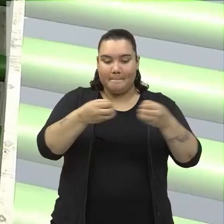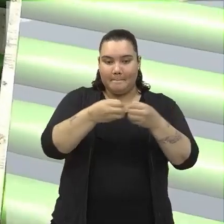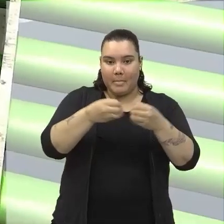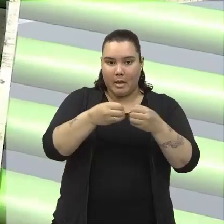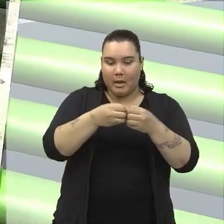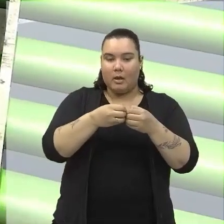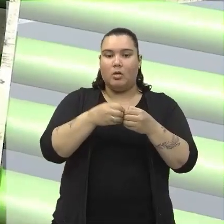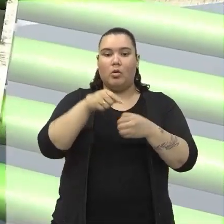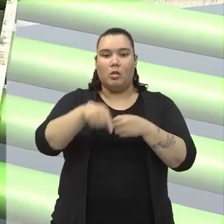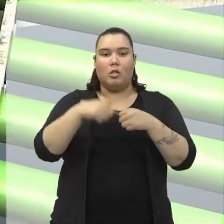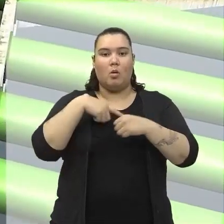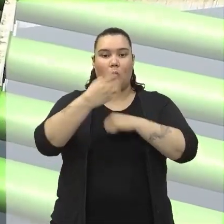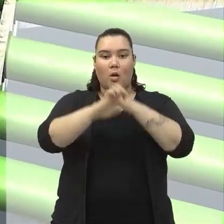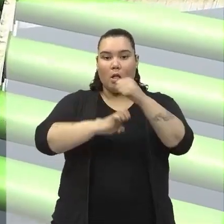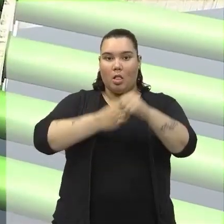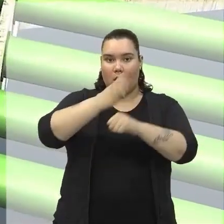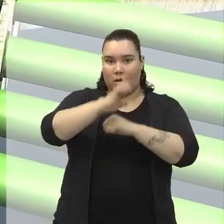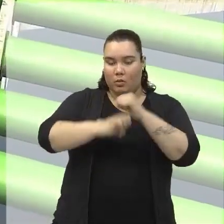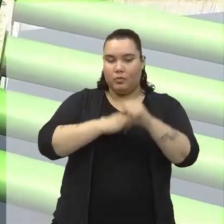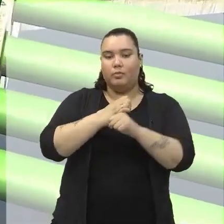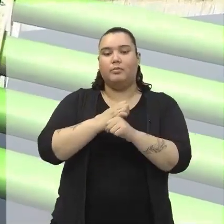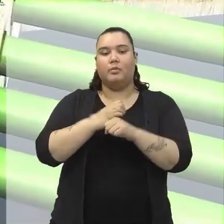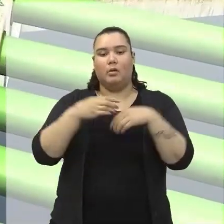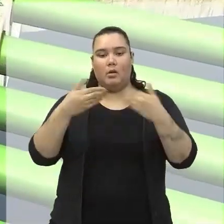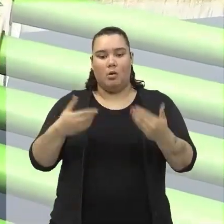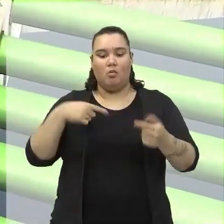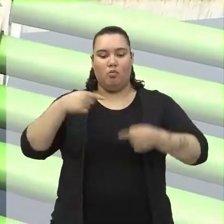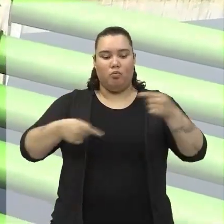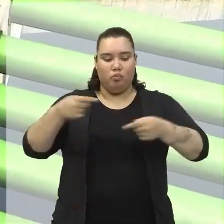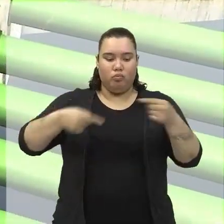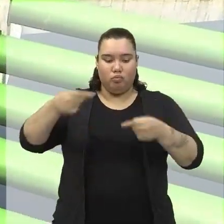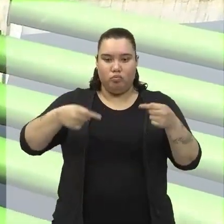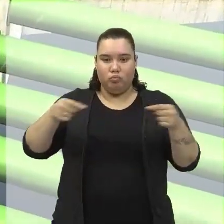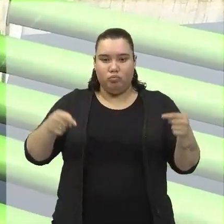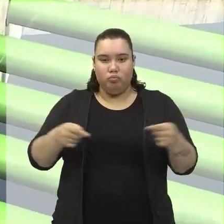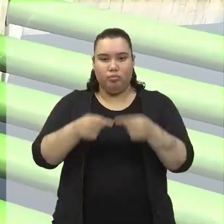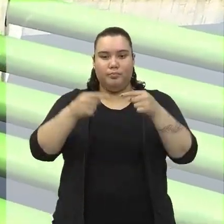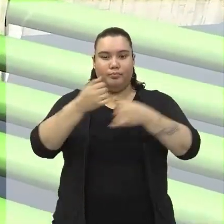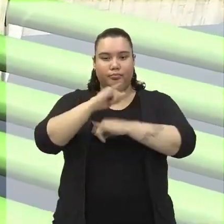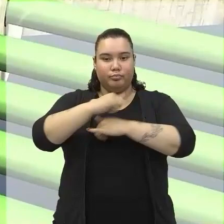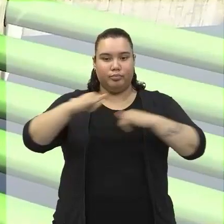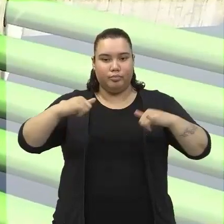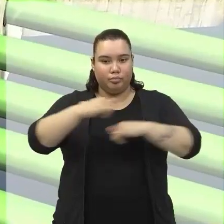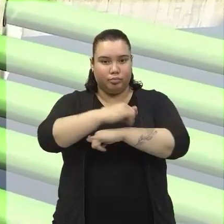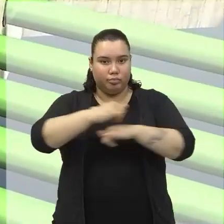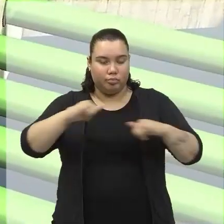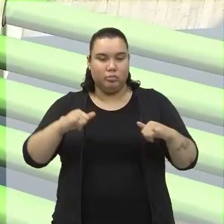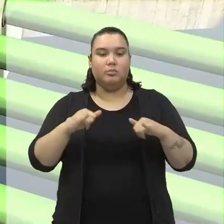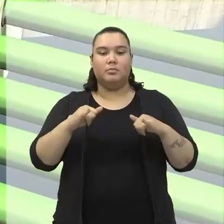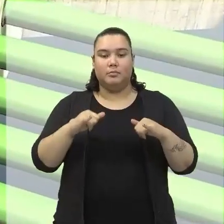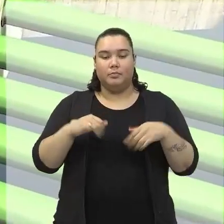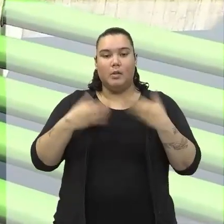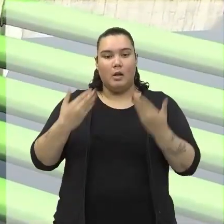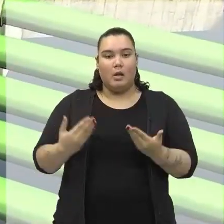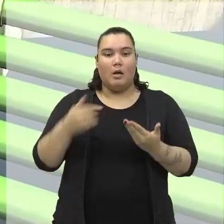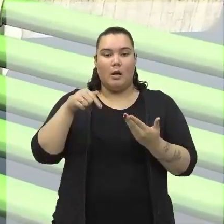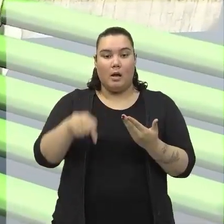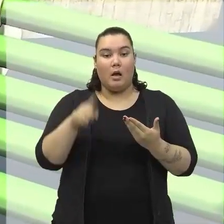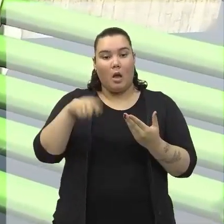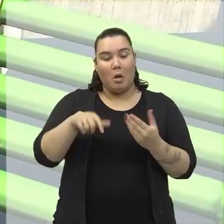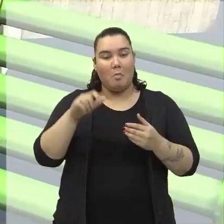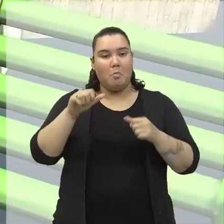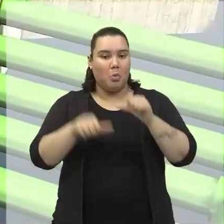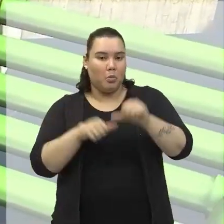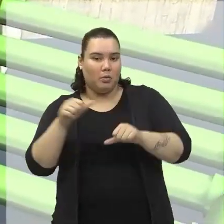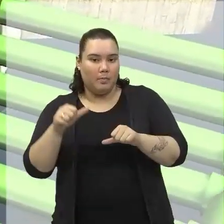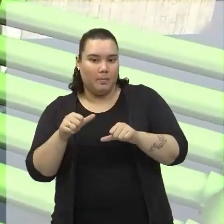um circuito, a uma bobina. E essa bobina vai gerar corrente elétrica. E uma coisa interessante é que essa corrente elétrica ela é alternada.